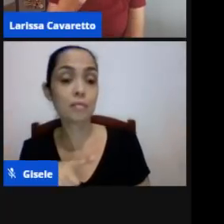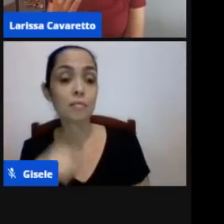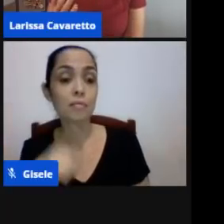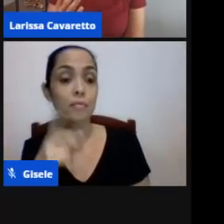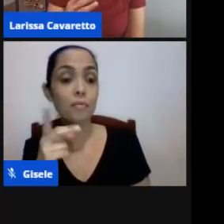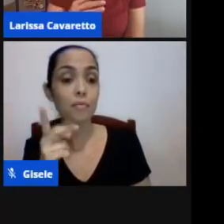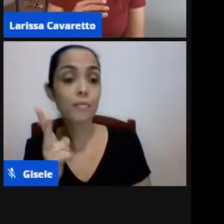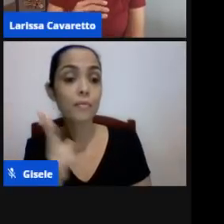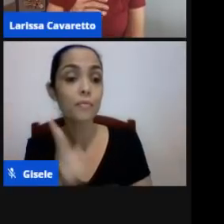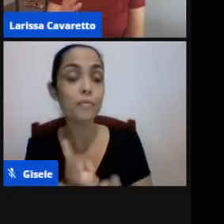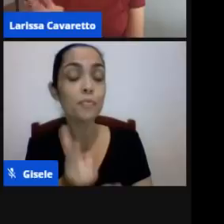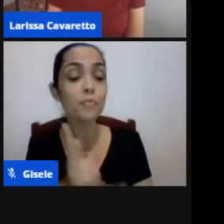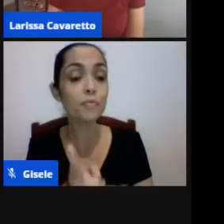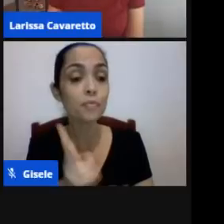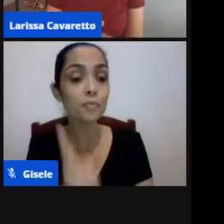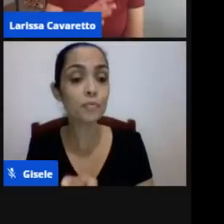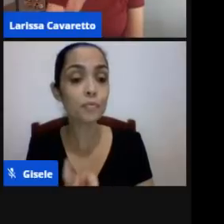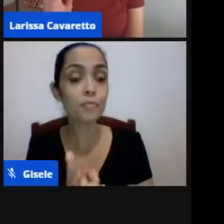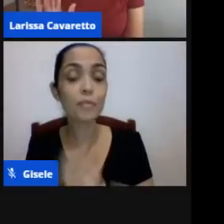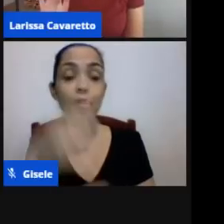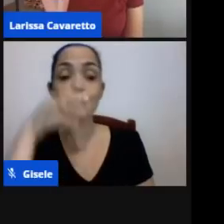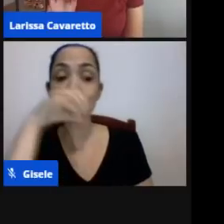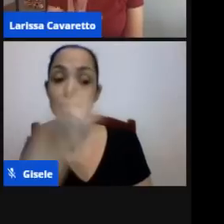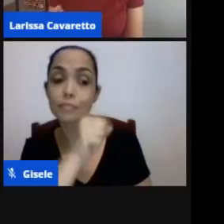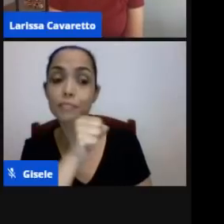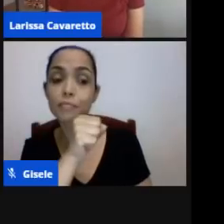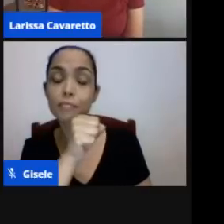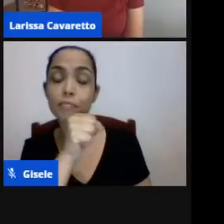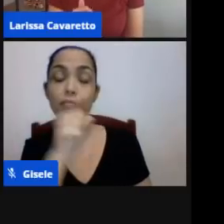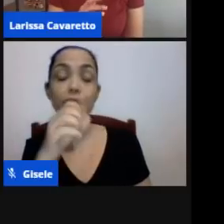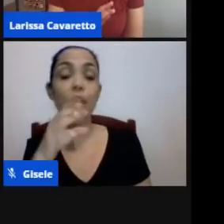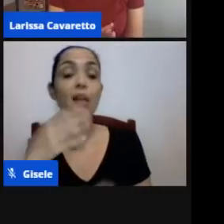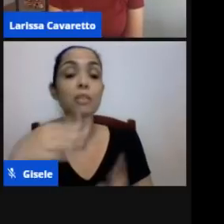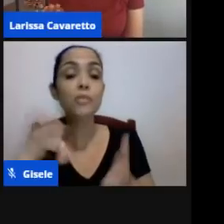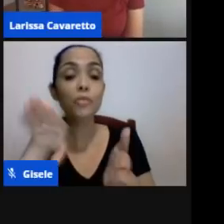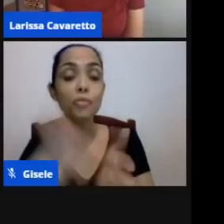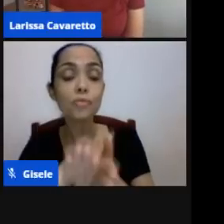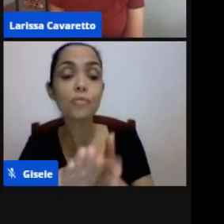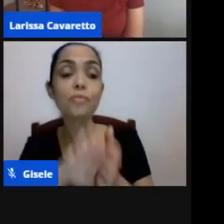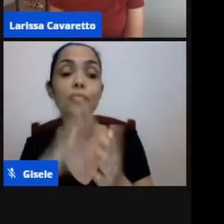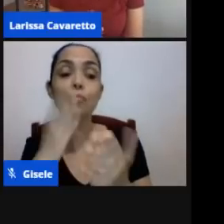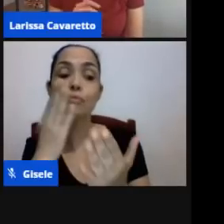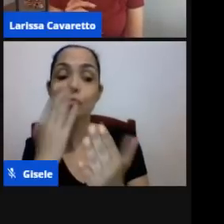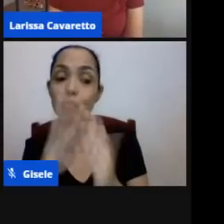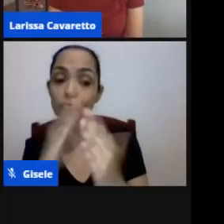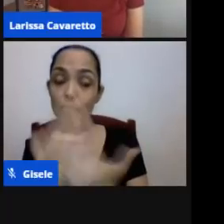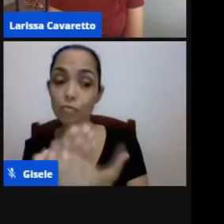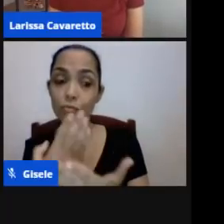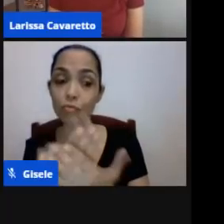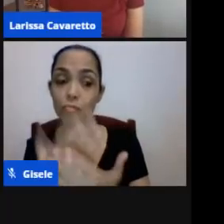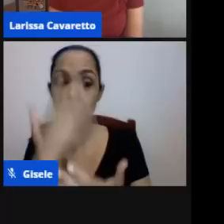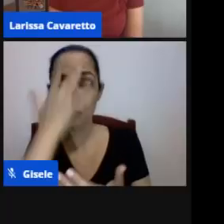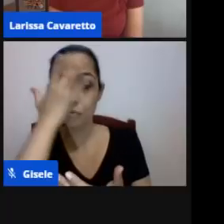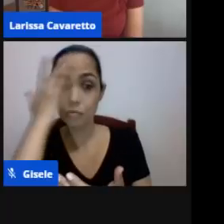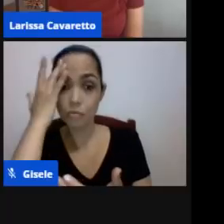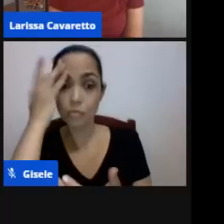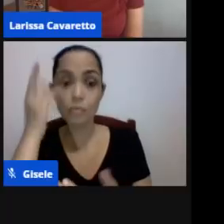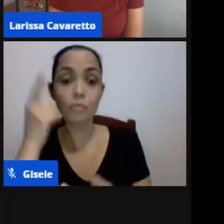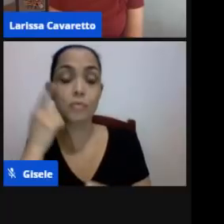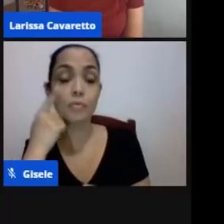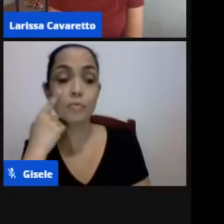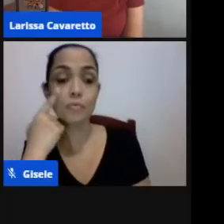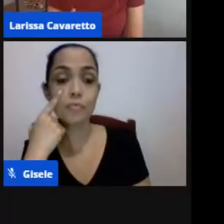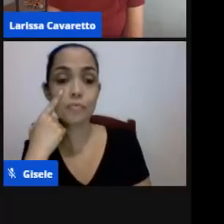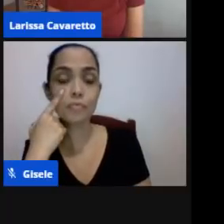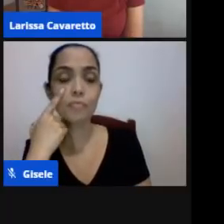feita o mais breve possível. Logo que a criança chegue na escola, o ideal é já designar um funcionário para isso, para fazer essa aferição de